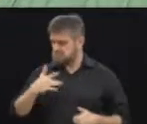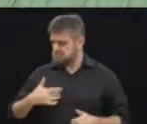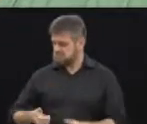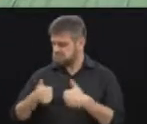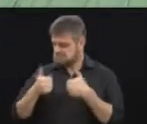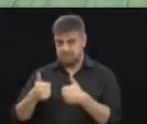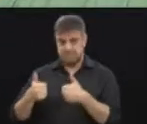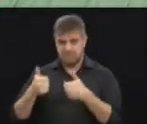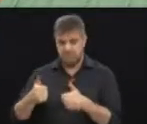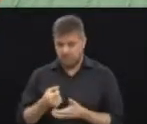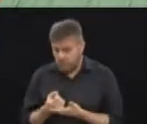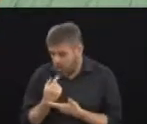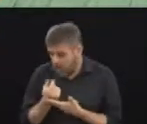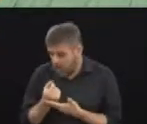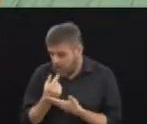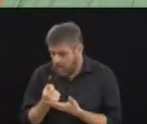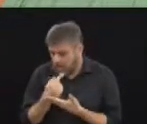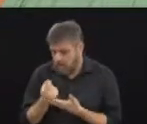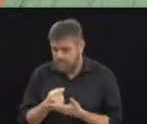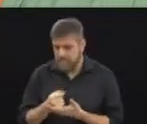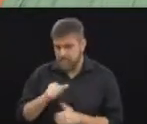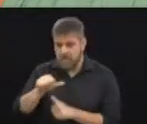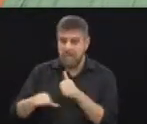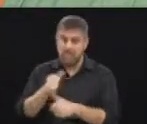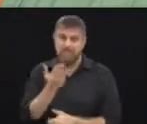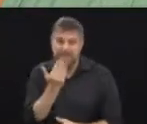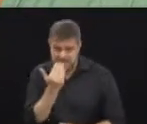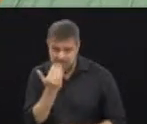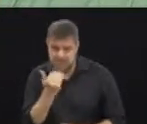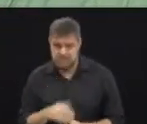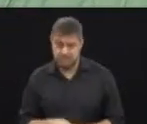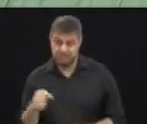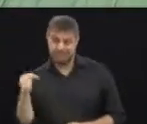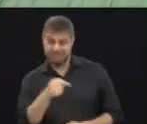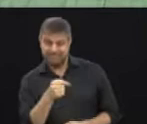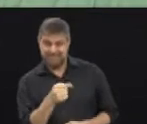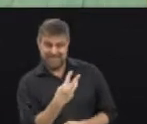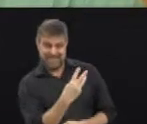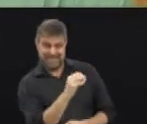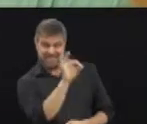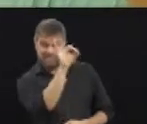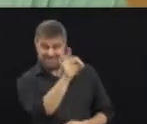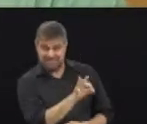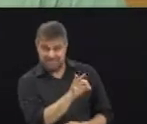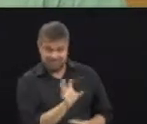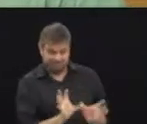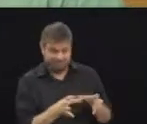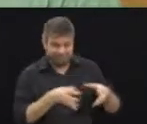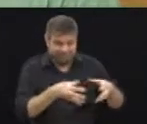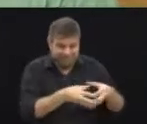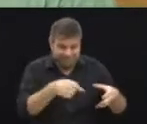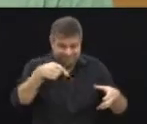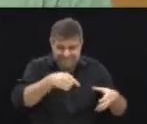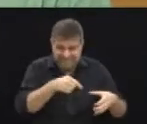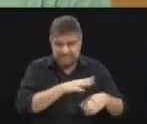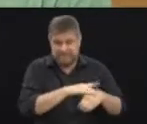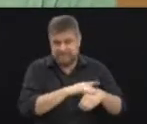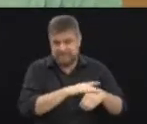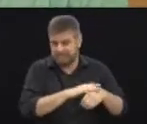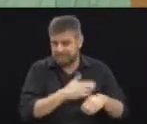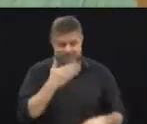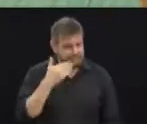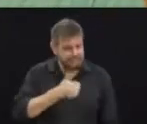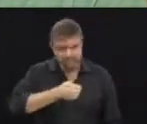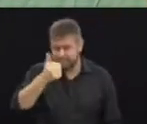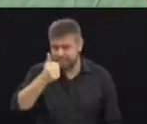bem com o tratamento clínico e comportamental alimentar. Agora, em torno de 30% dos pacientes, eles